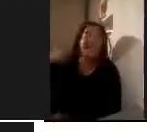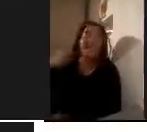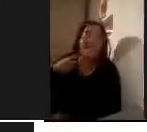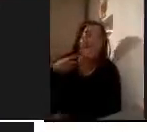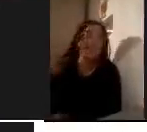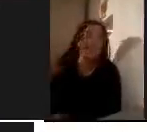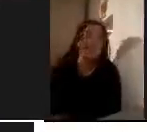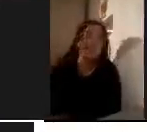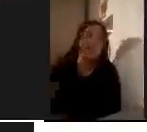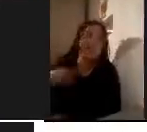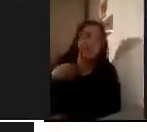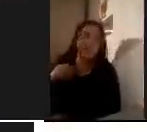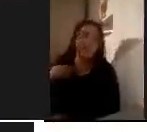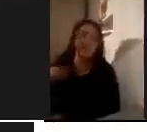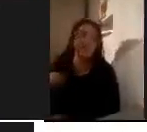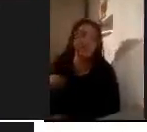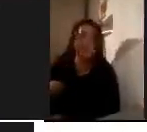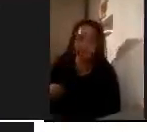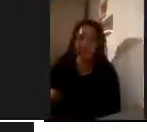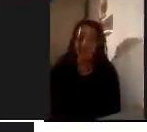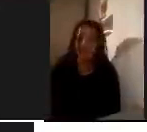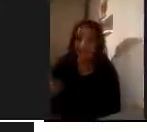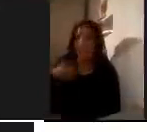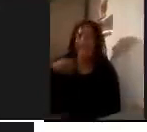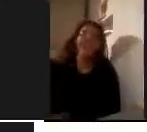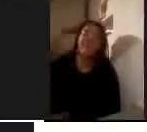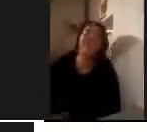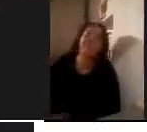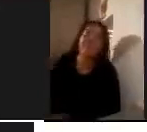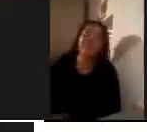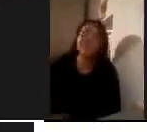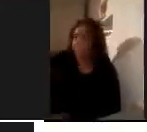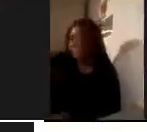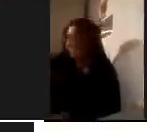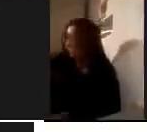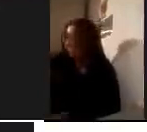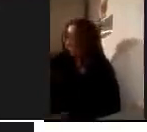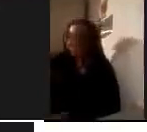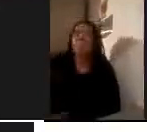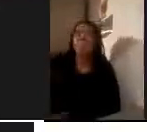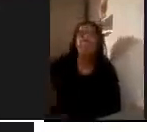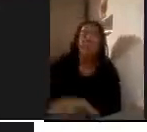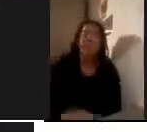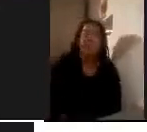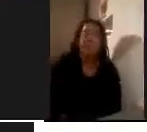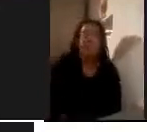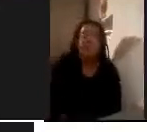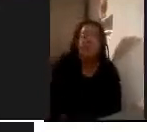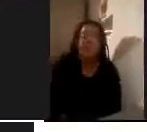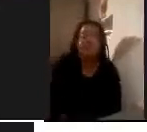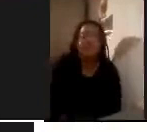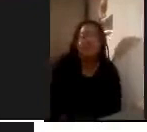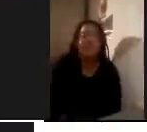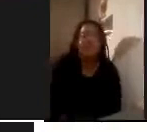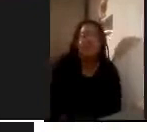querem, eles querem ter filhos para os filhos trabalharem. Isso, é isso Em que eles casa, querem. É a mais boa família do governo também. Meu Deus, isso mesmo. É